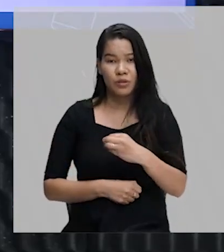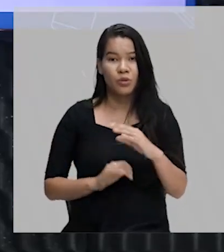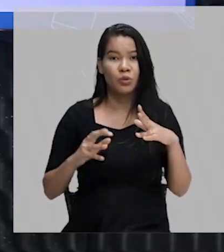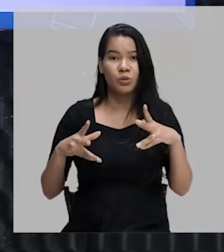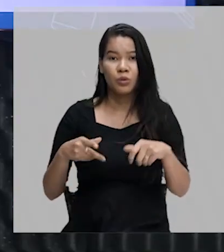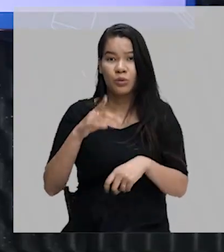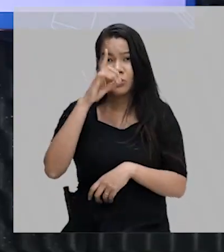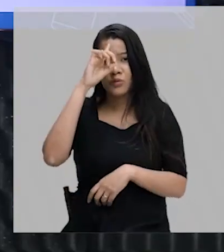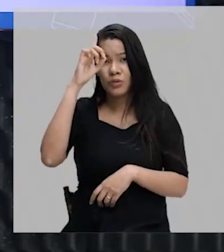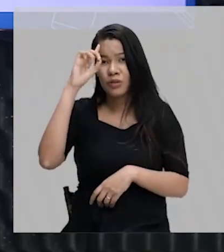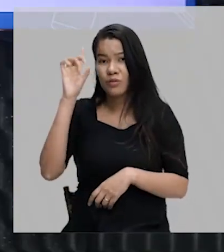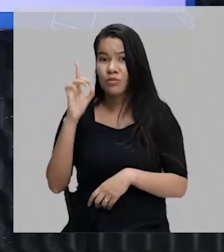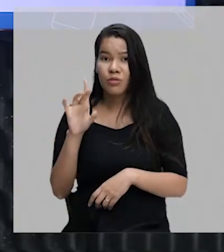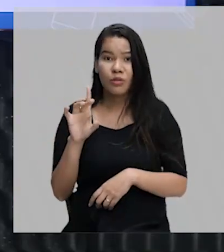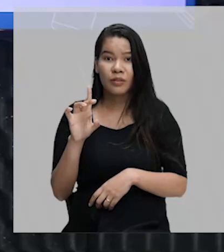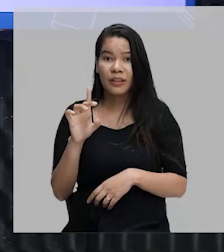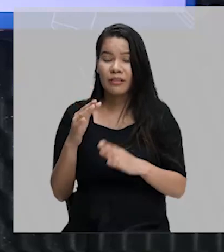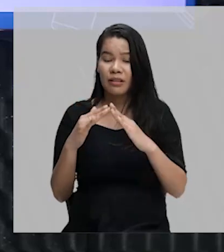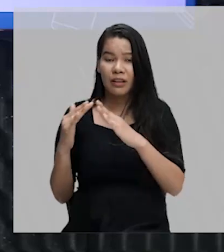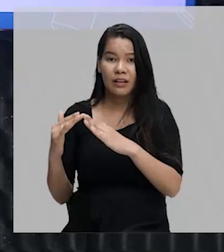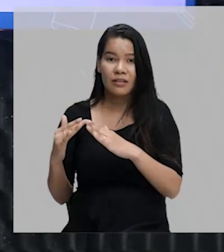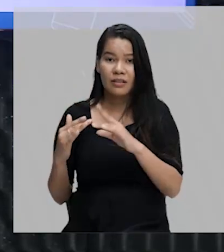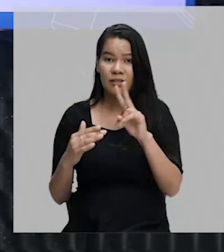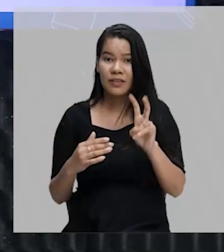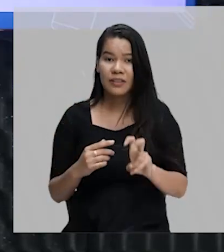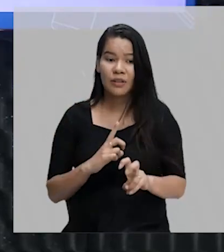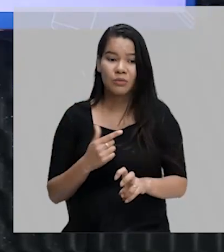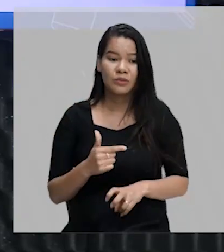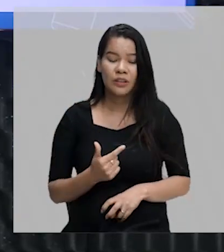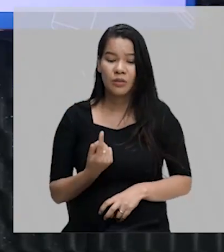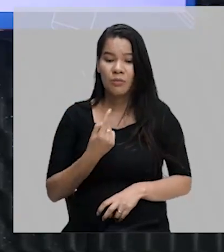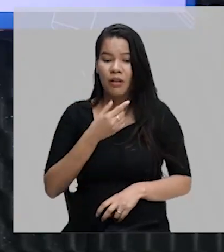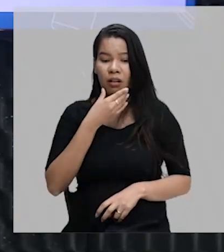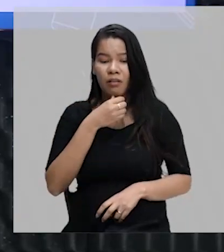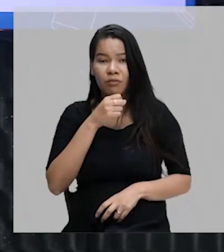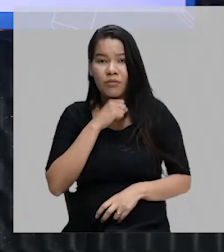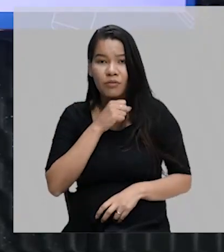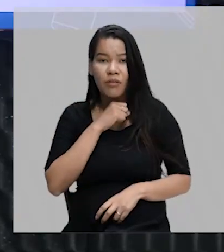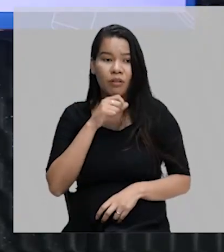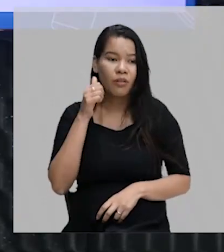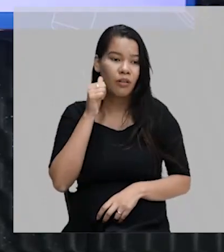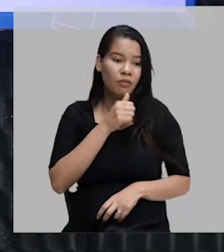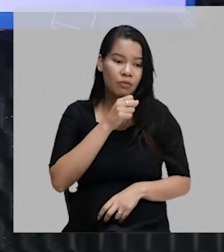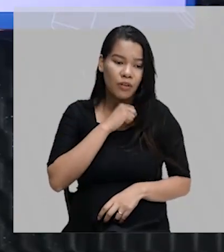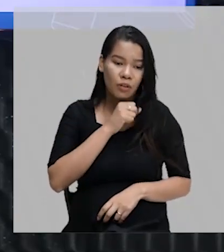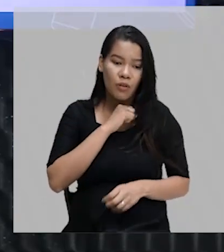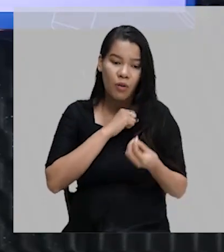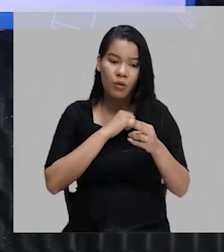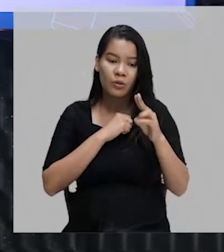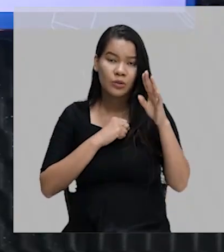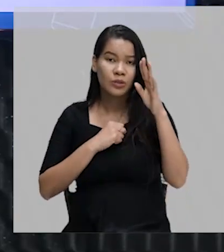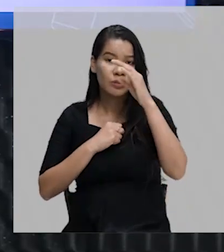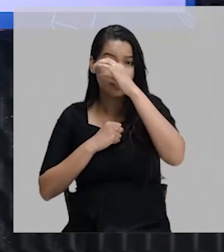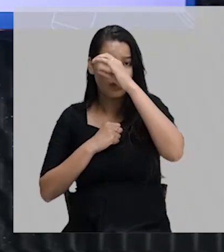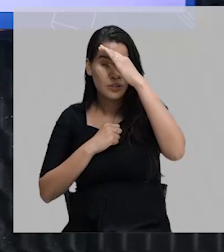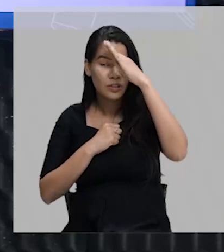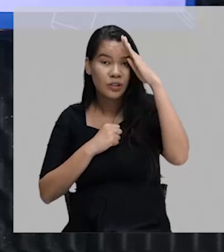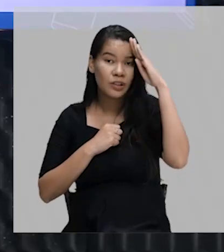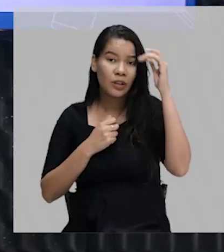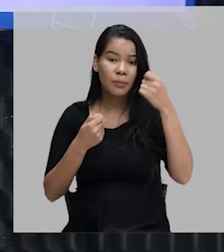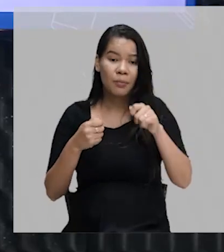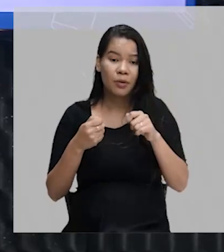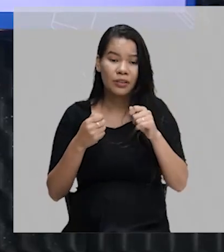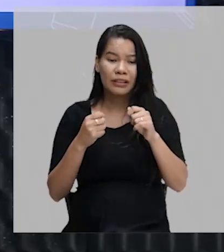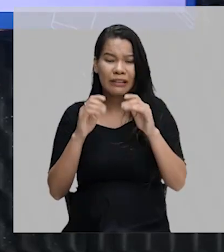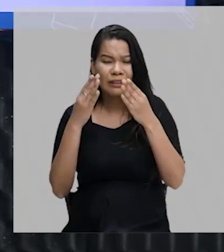né? Muitos deixam sozinho mesmo, não tem uma avó, não tem uma tia que esteja presente, que possa estar observando o que aquela criança está